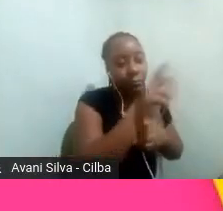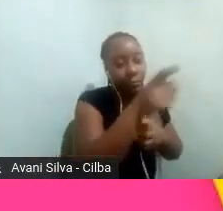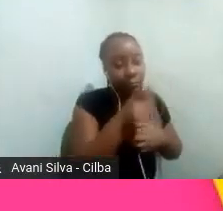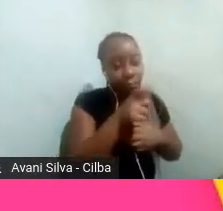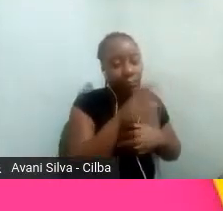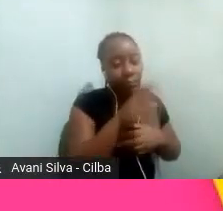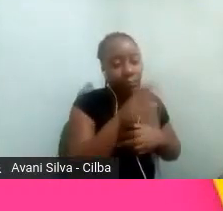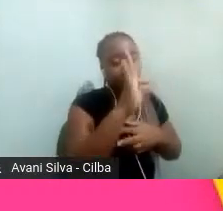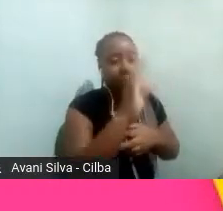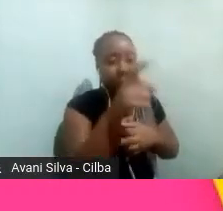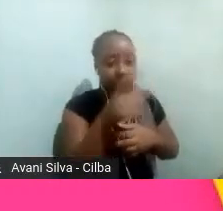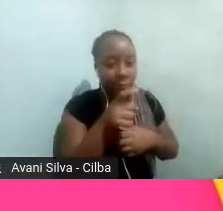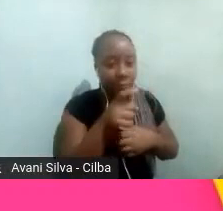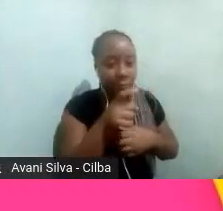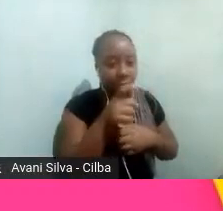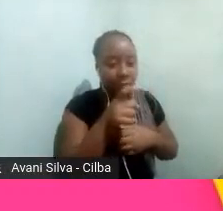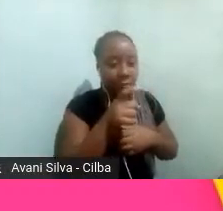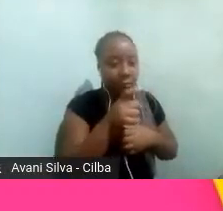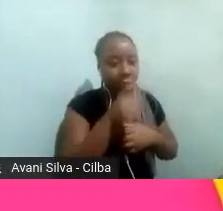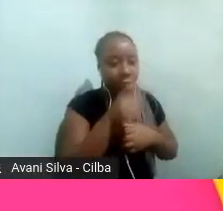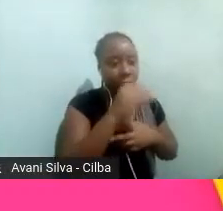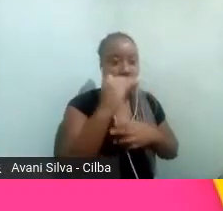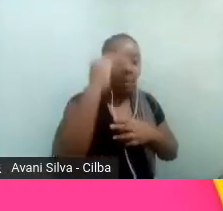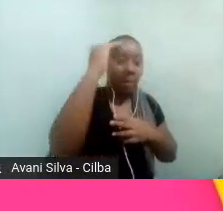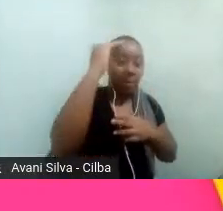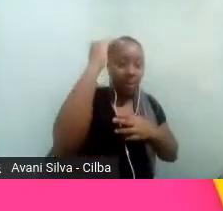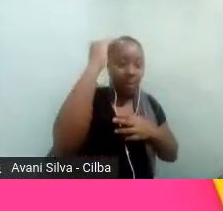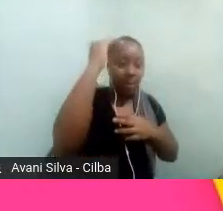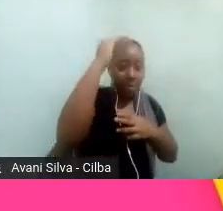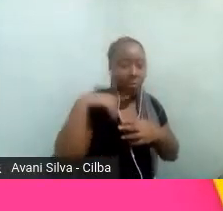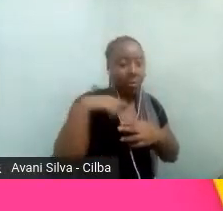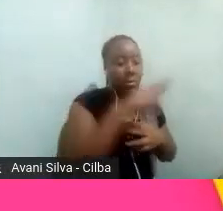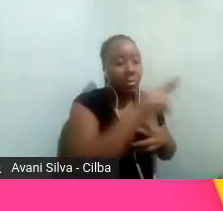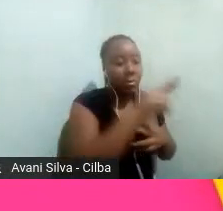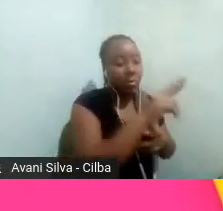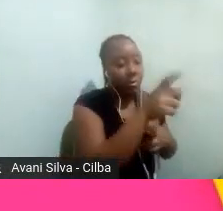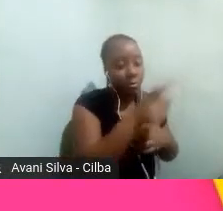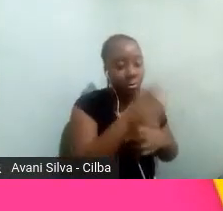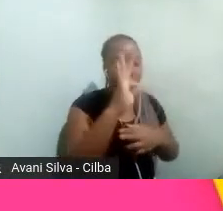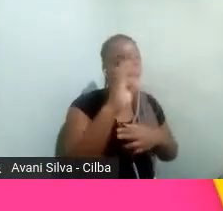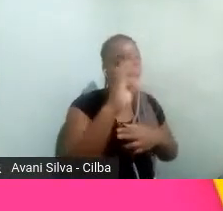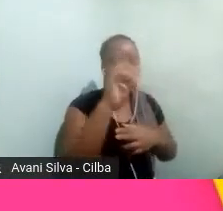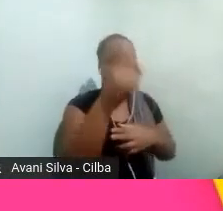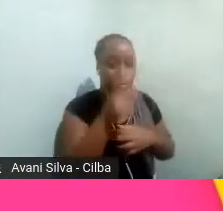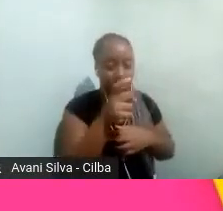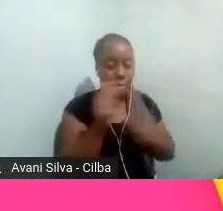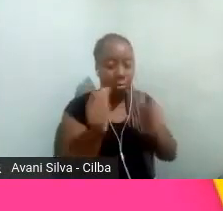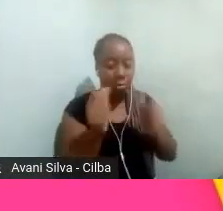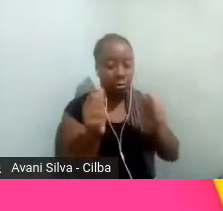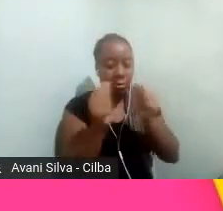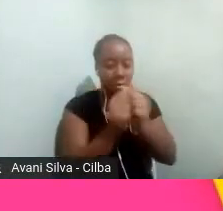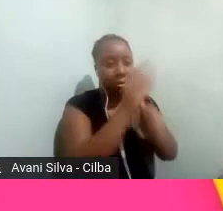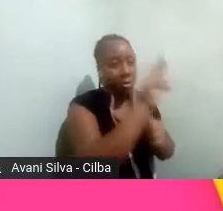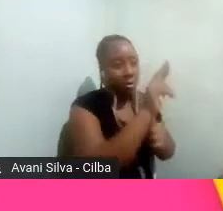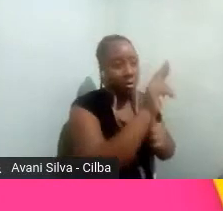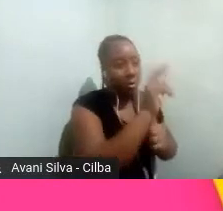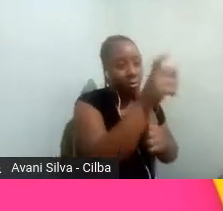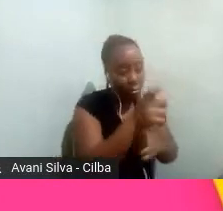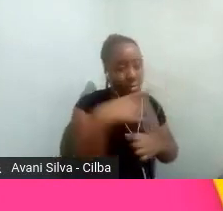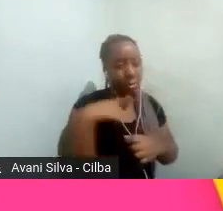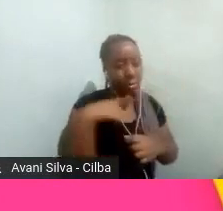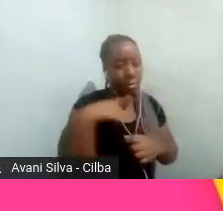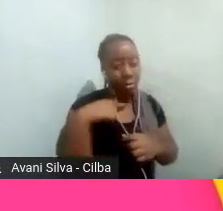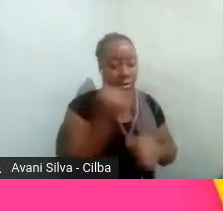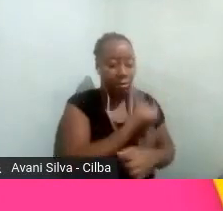TX, e aí vai subindo. RX, TX, junto com o RX tem o número 0,